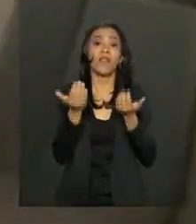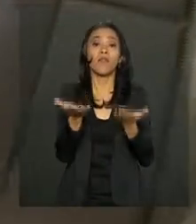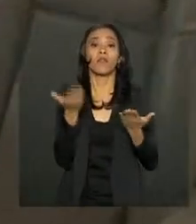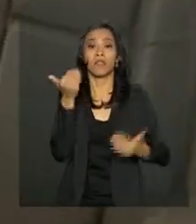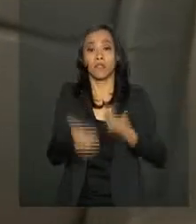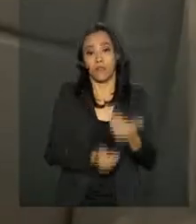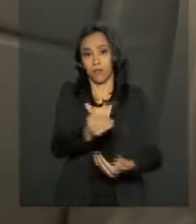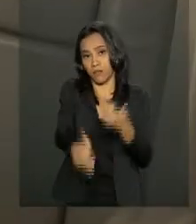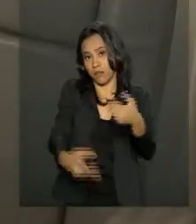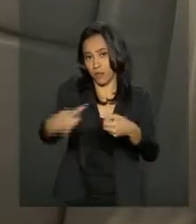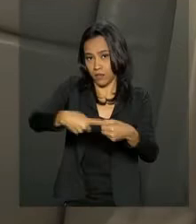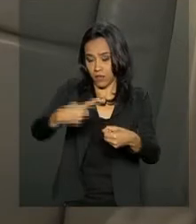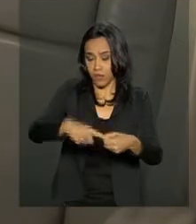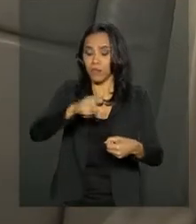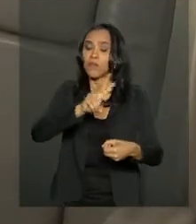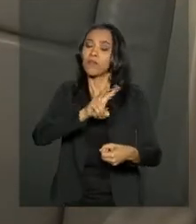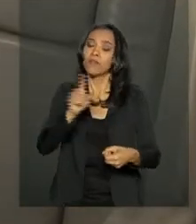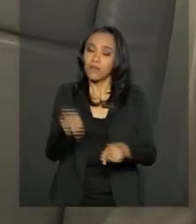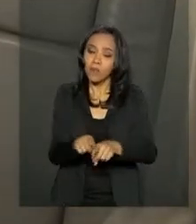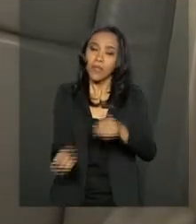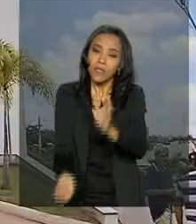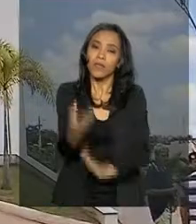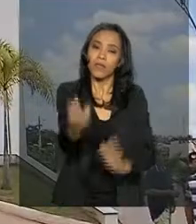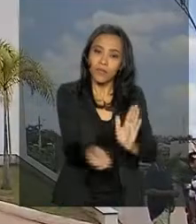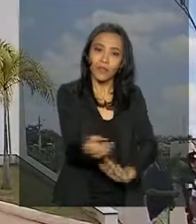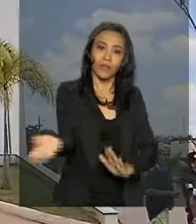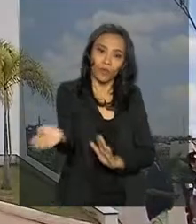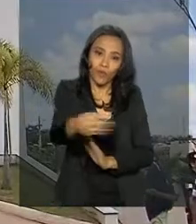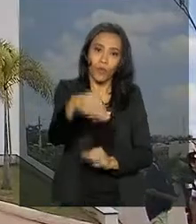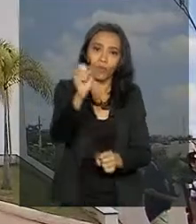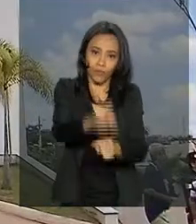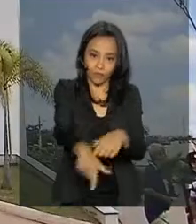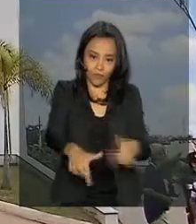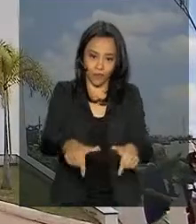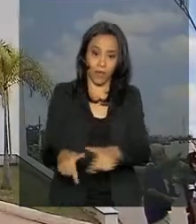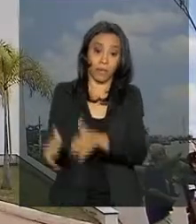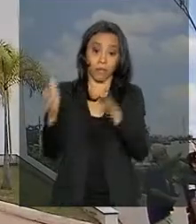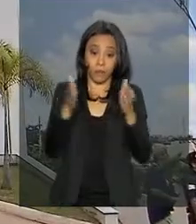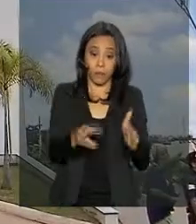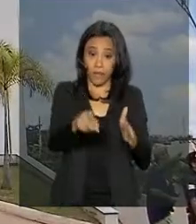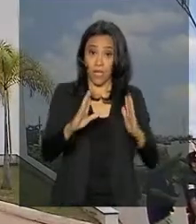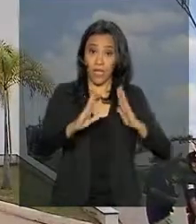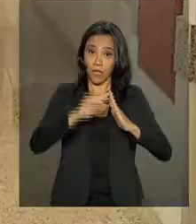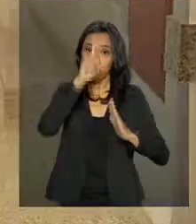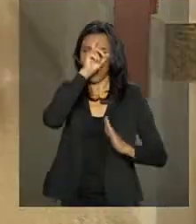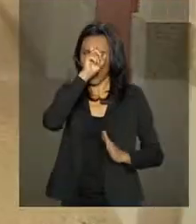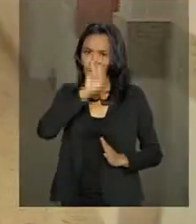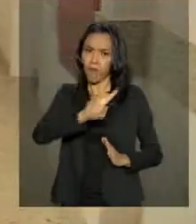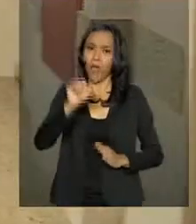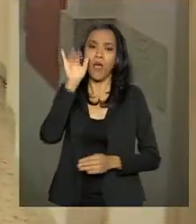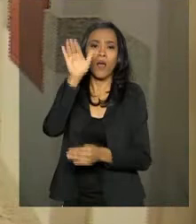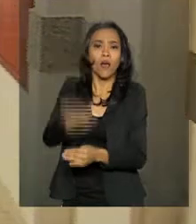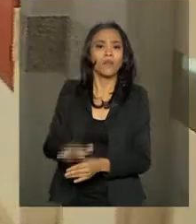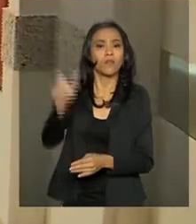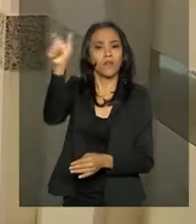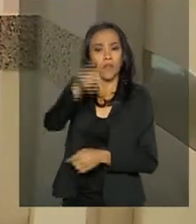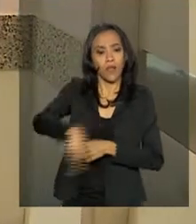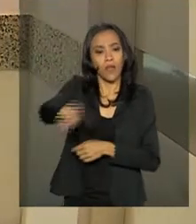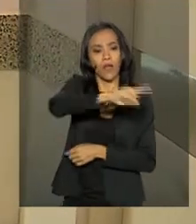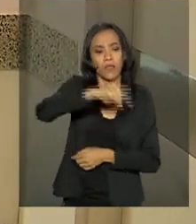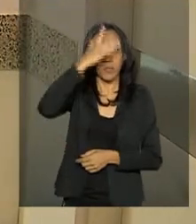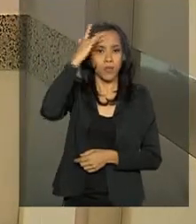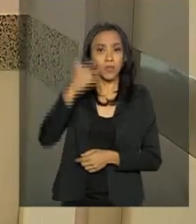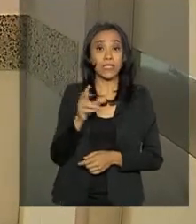com a geração de novos empregos o hospital também vai beneficiar a população de cerca de